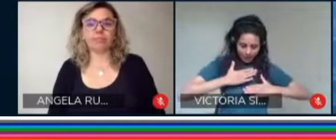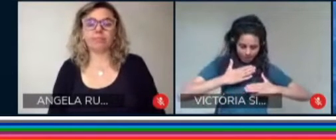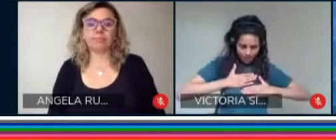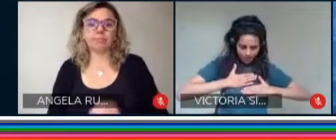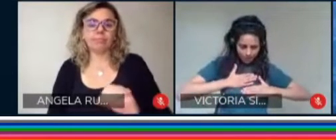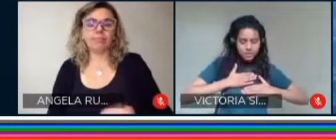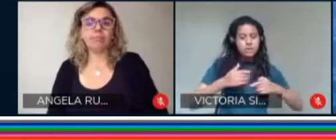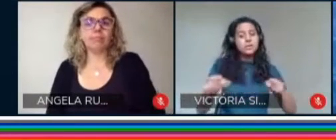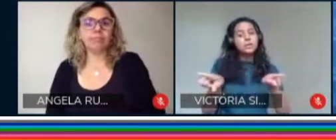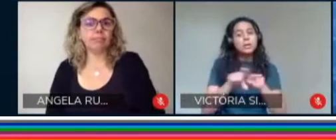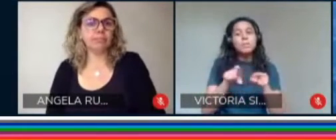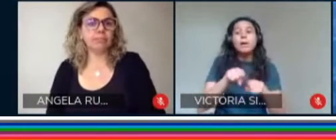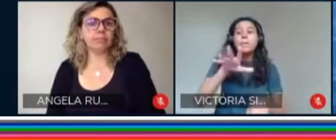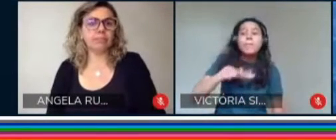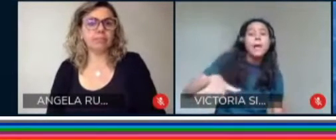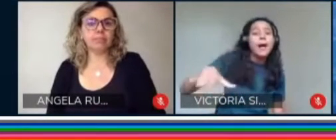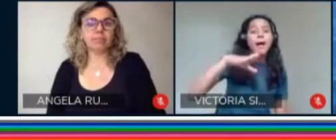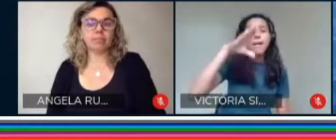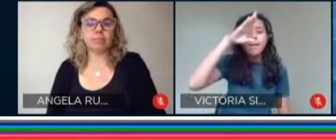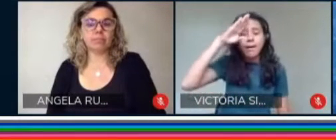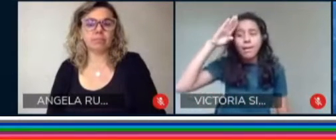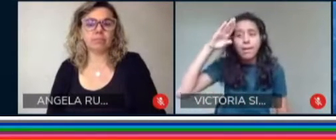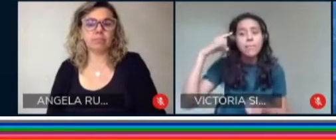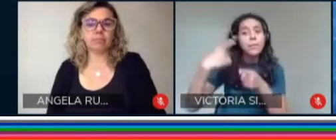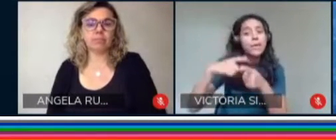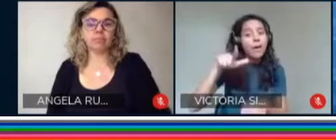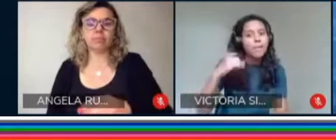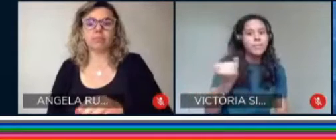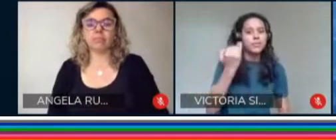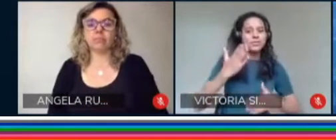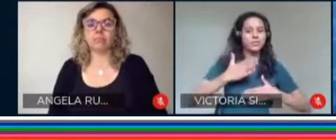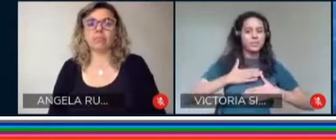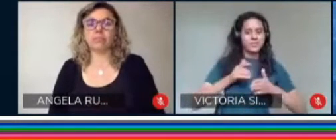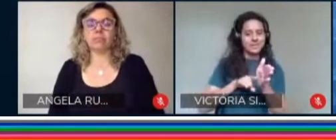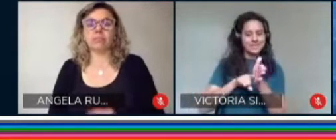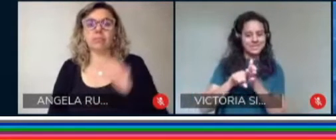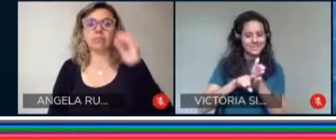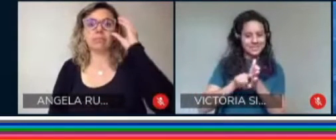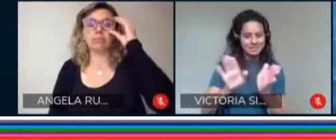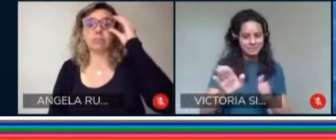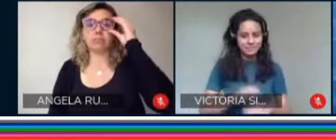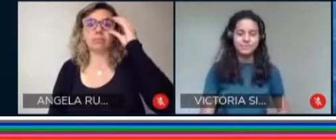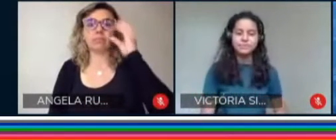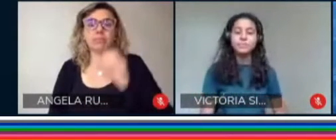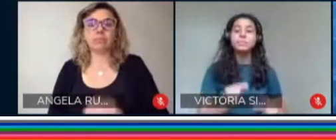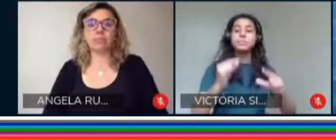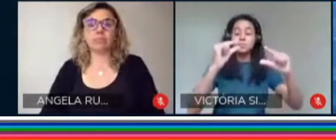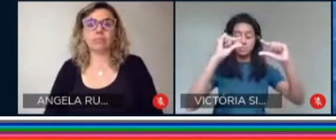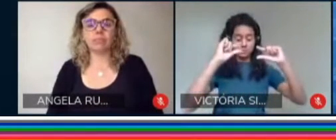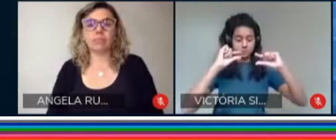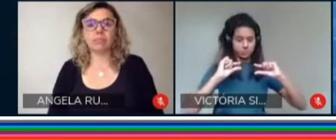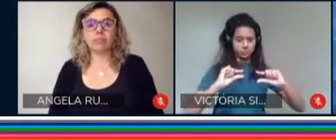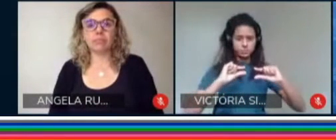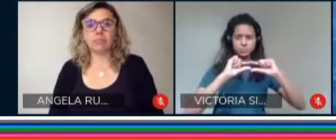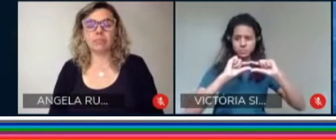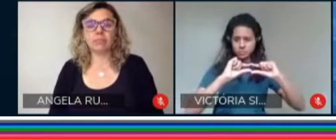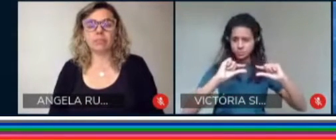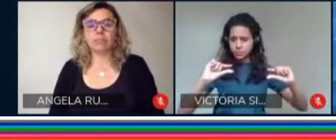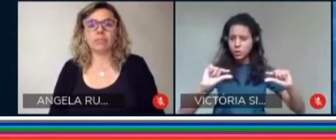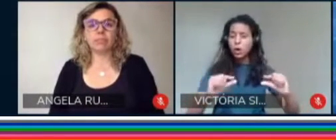trabalho, né? Outra coisa que o pesquisador tem que pensar é como é que vai fazer essa abordagem do tema, né?